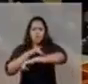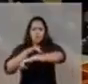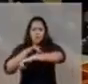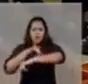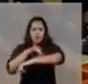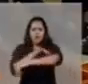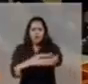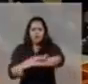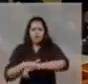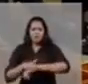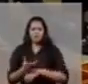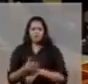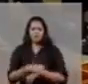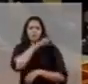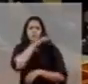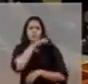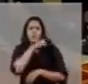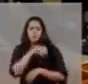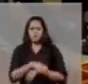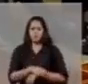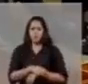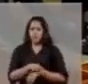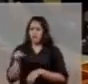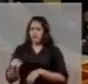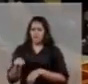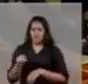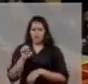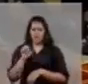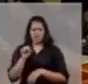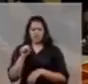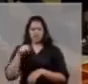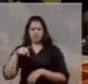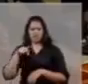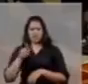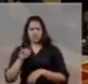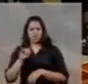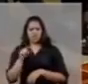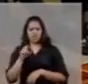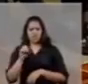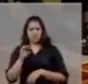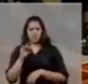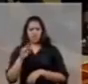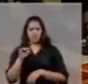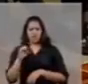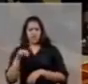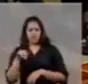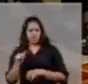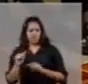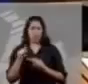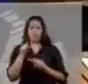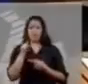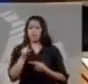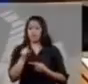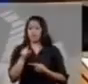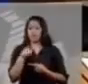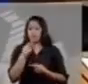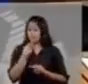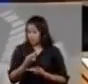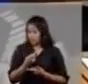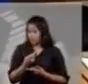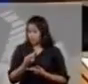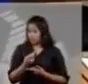fenômeno que talvez a psicologia chamasse esquizofrenia, em que você admite, em que